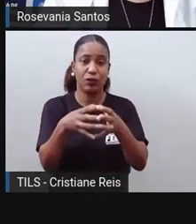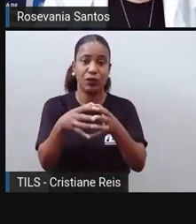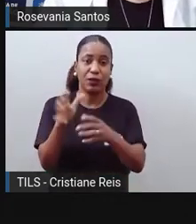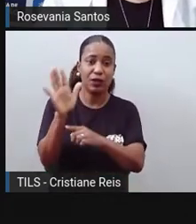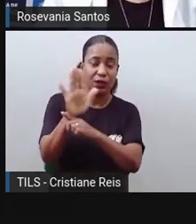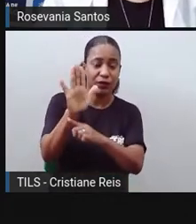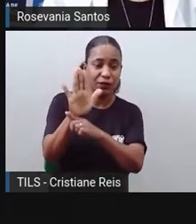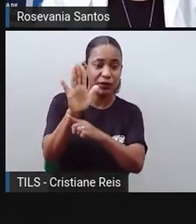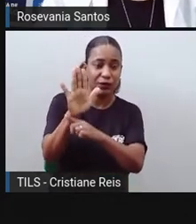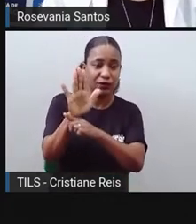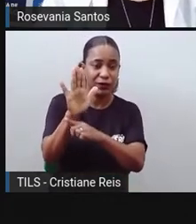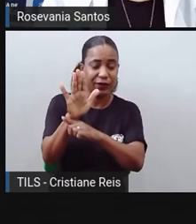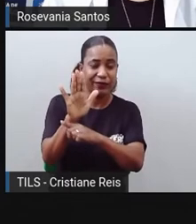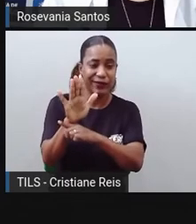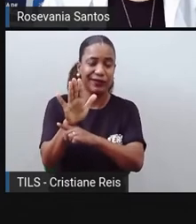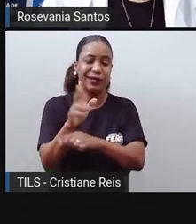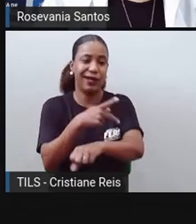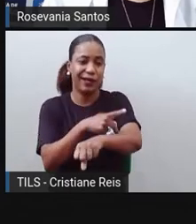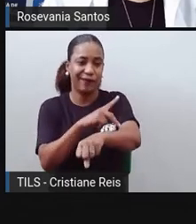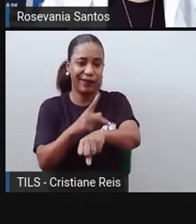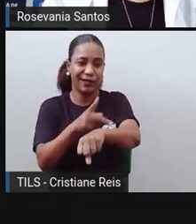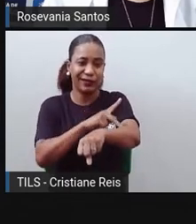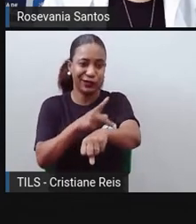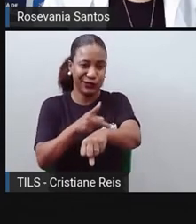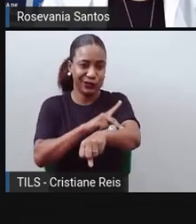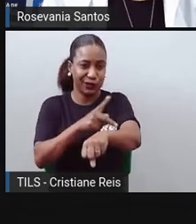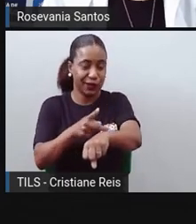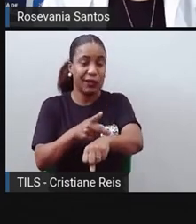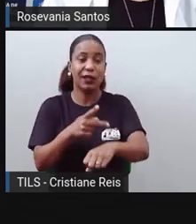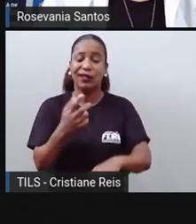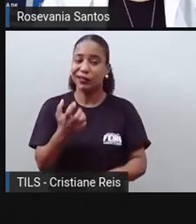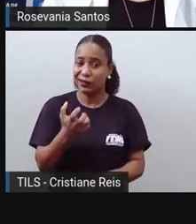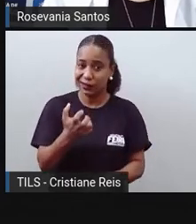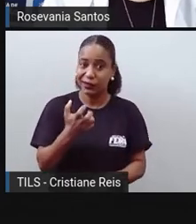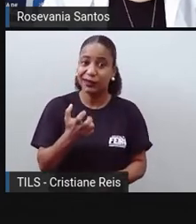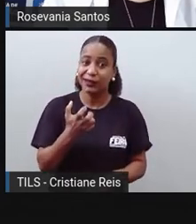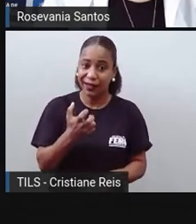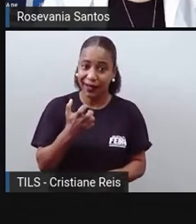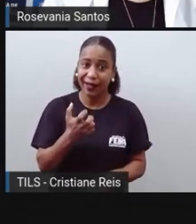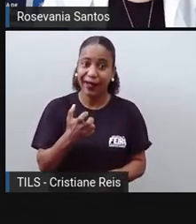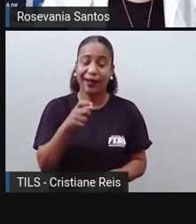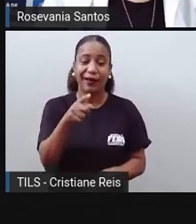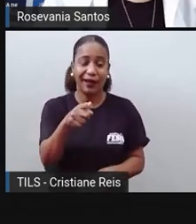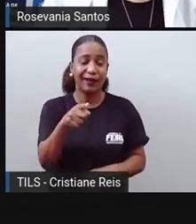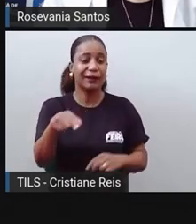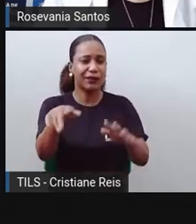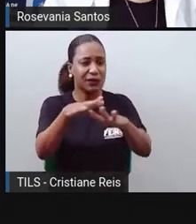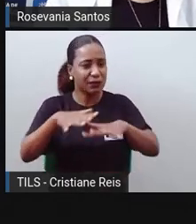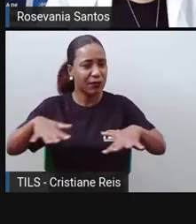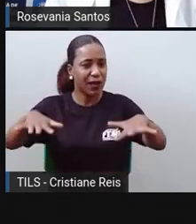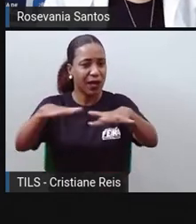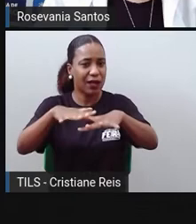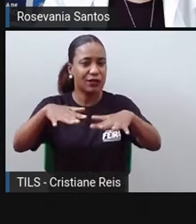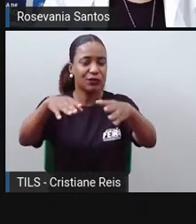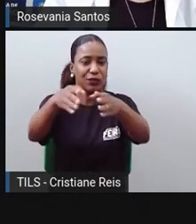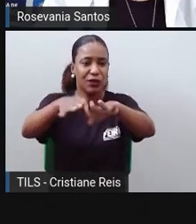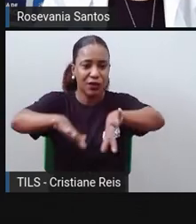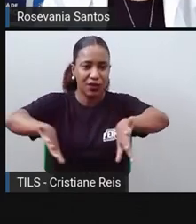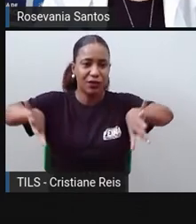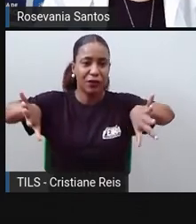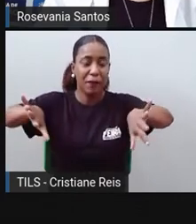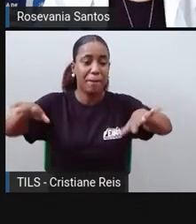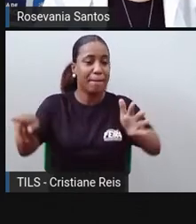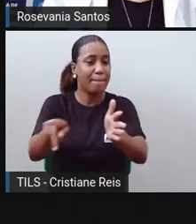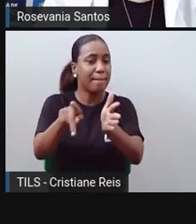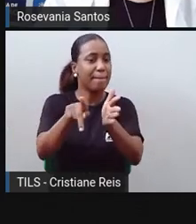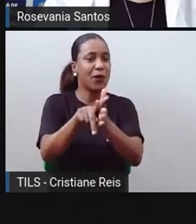da Palestina. Então, eles querem, né, que esse espaço aqui ele volte a ser, né, um espaço árabe e